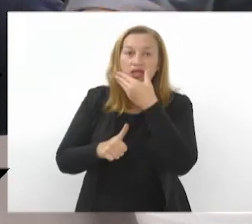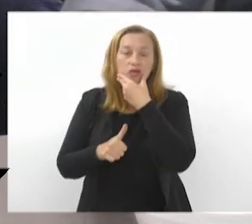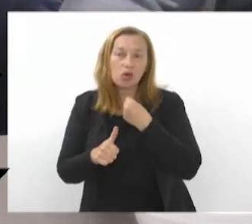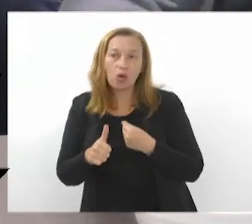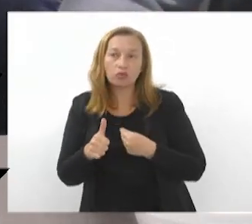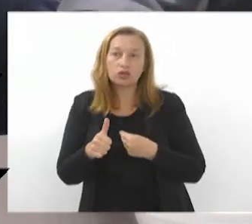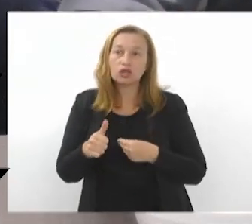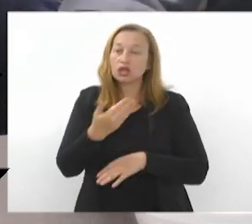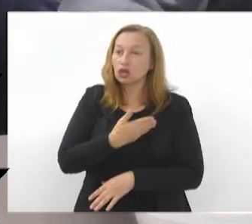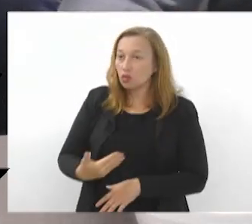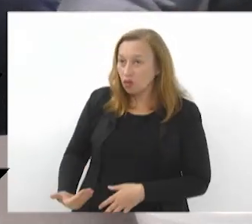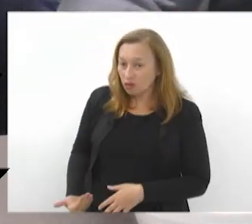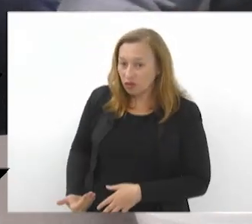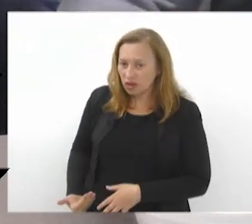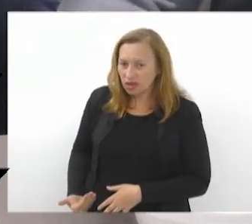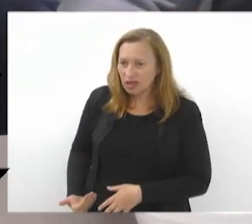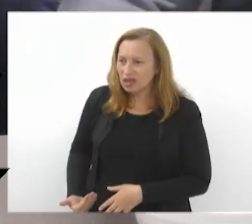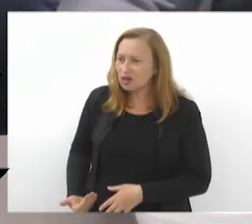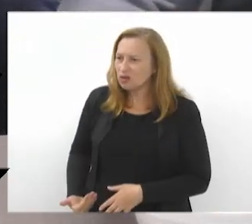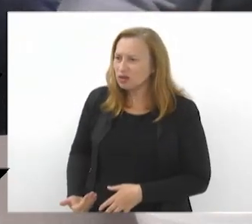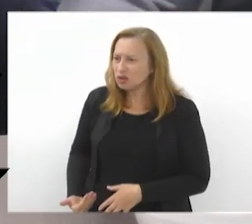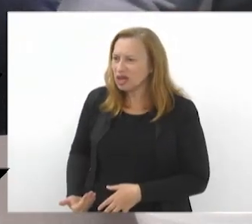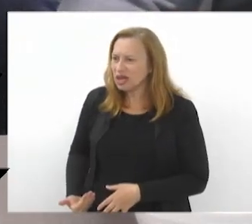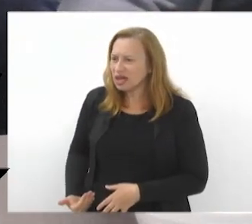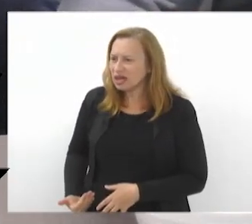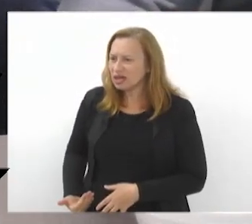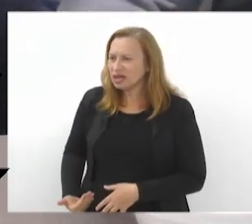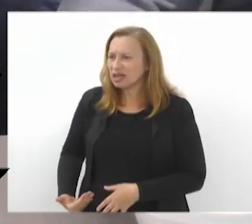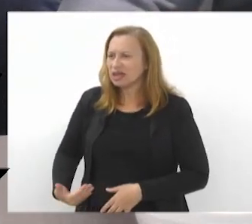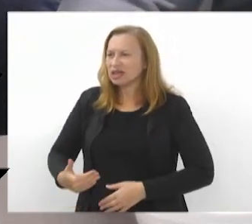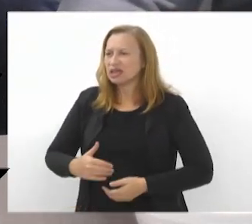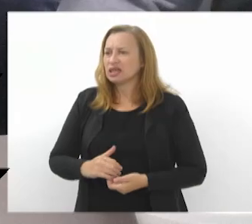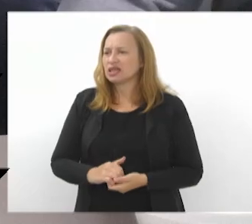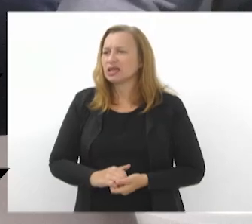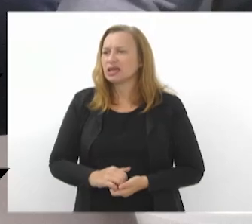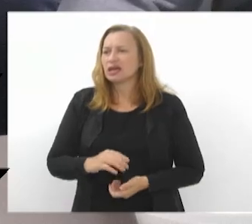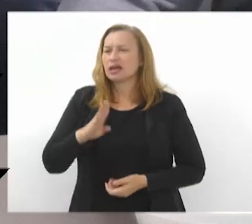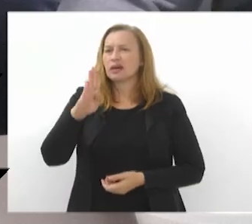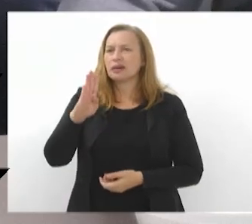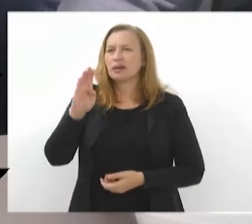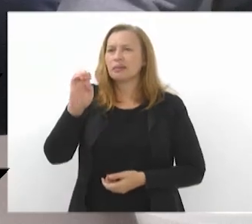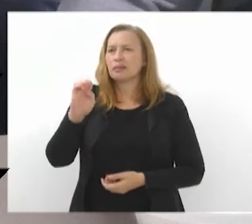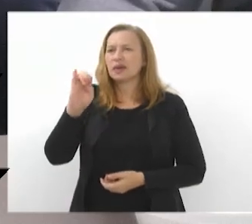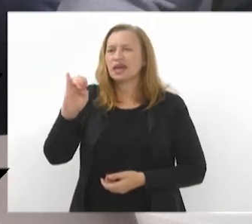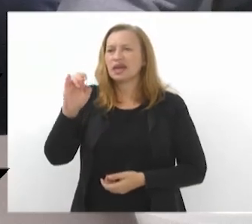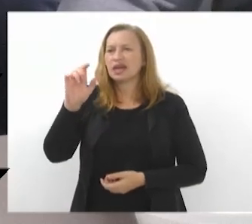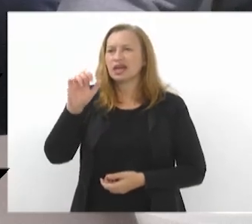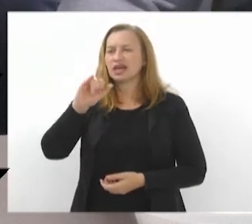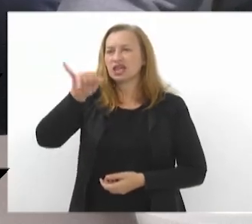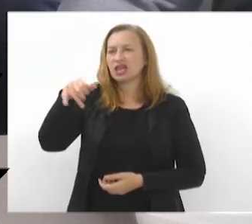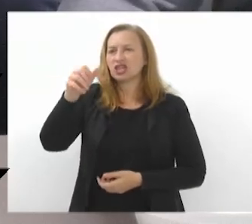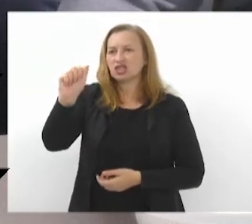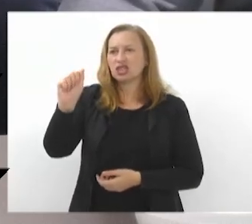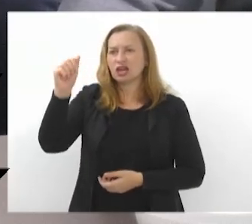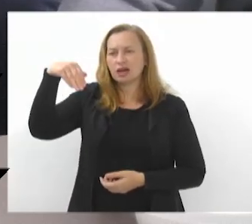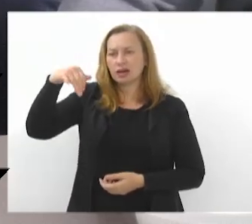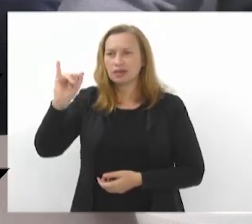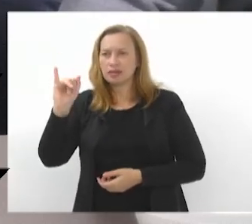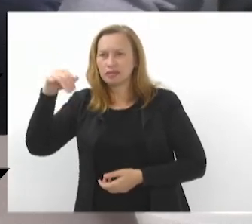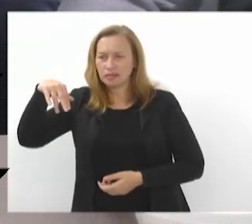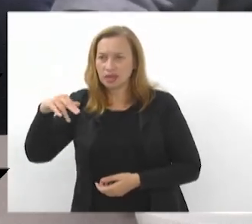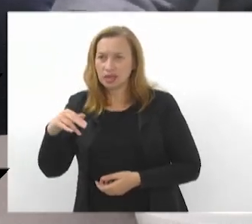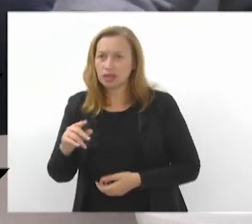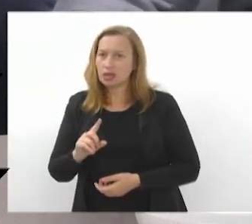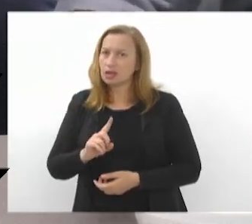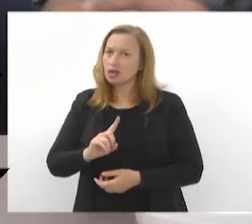governo Netanyahu faz por aqui e por ali. Não acho que uma pessoa, por ser judeu, vai achar que tudo é uma maravilha, porque não